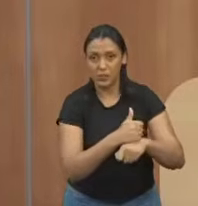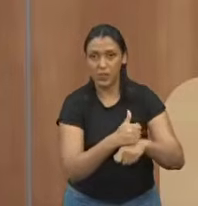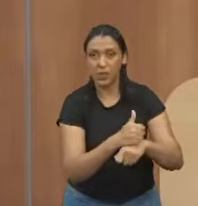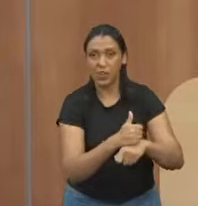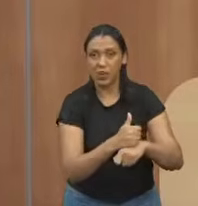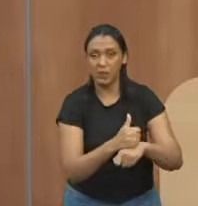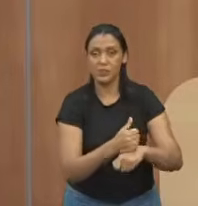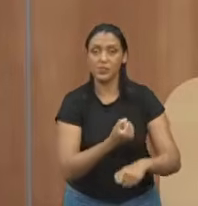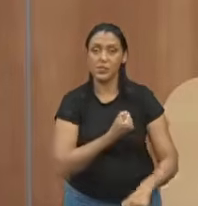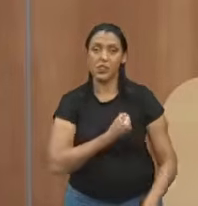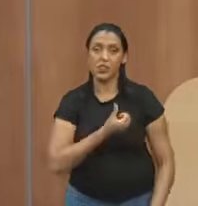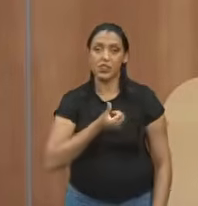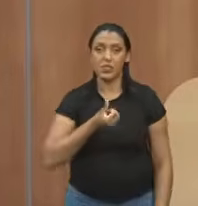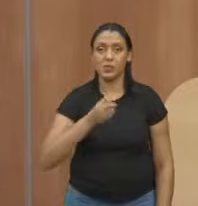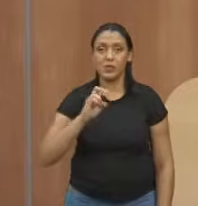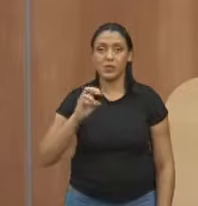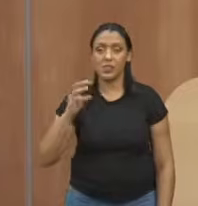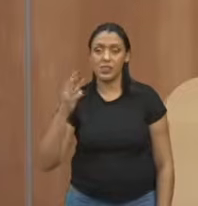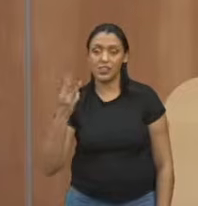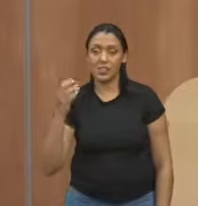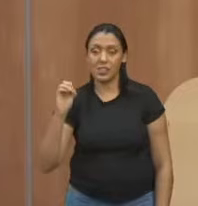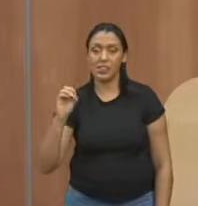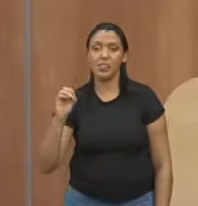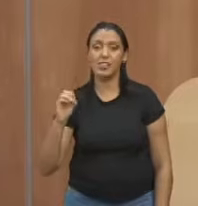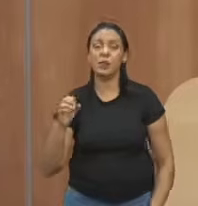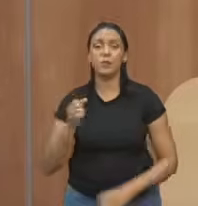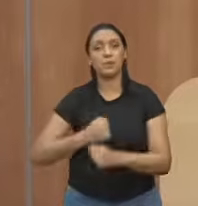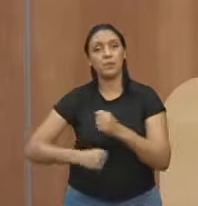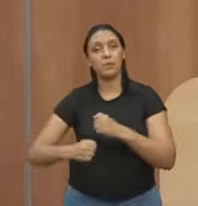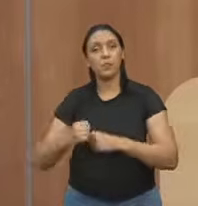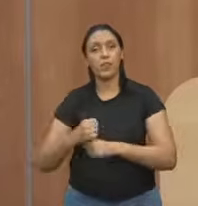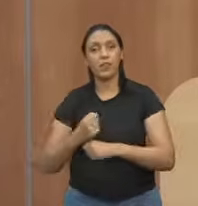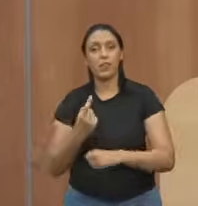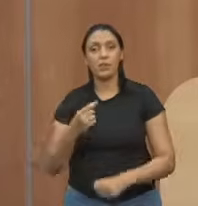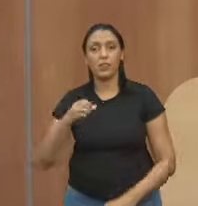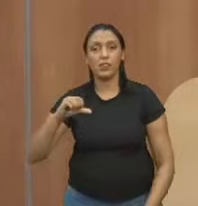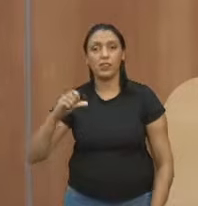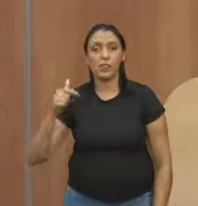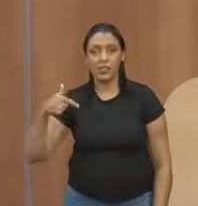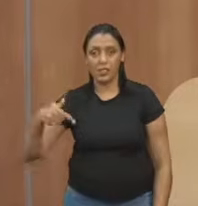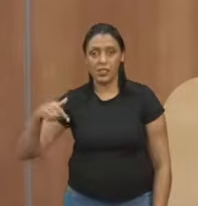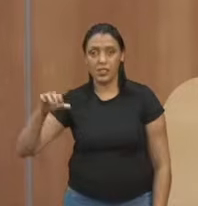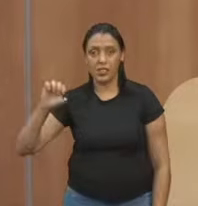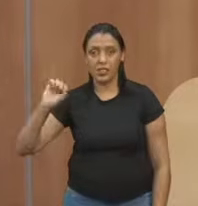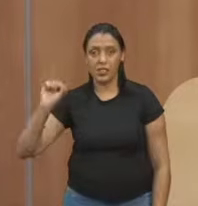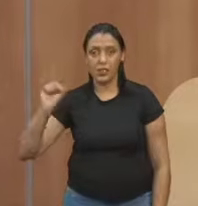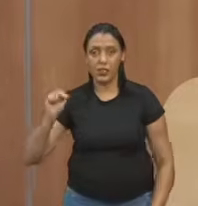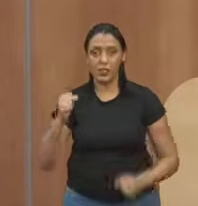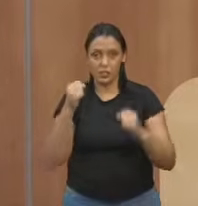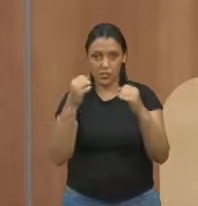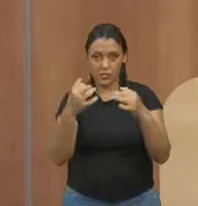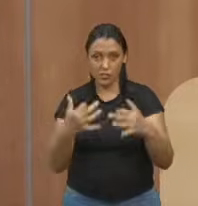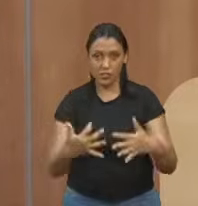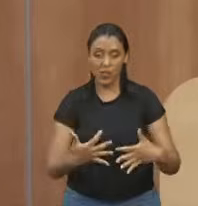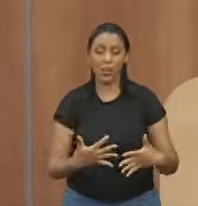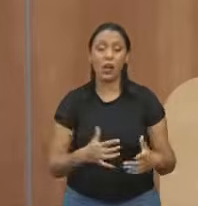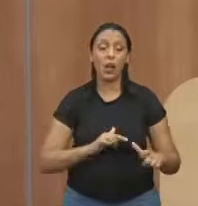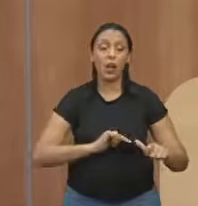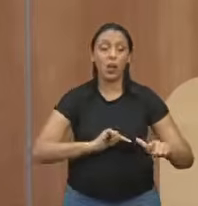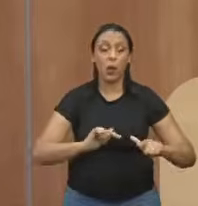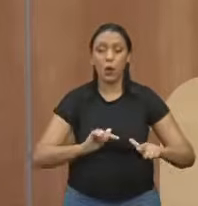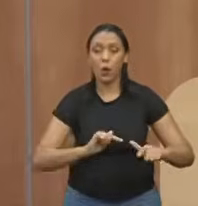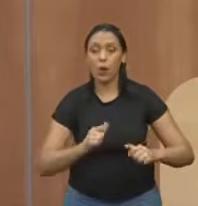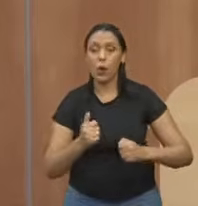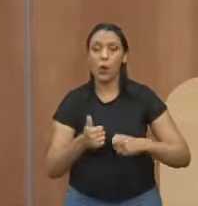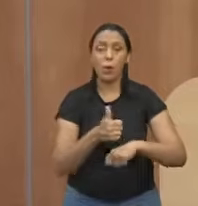de 1978, que dispõe sobre o exercício da profissão de corretor de imóvel e cria